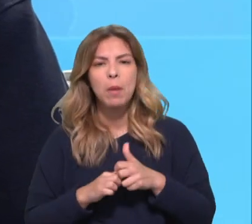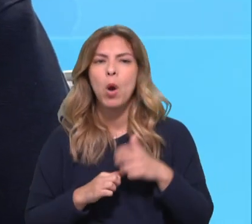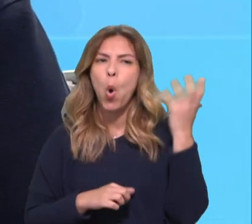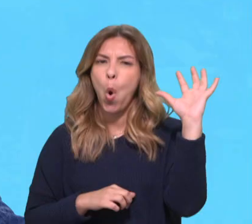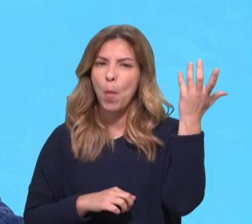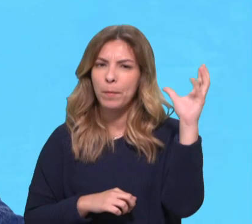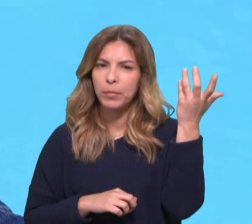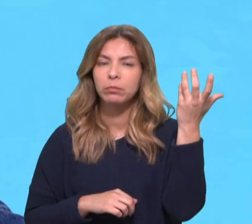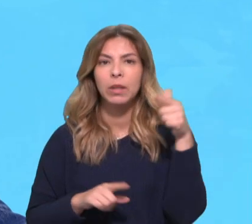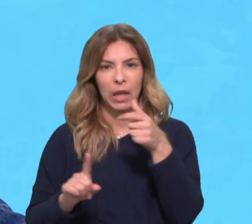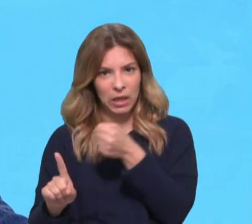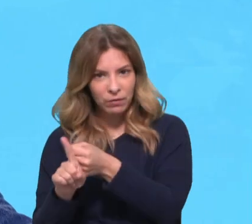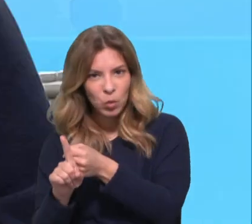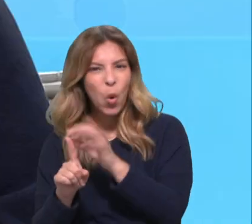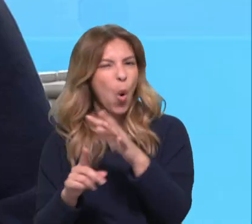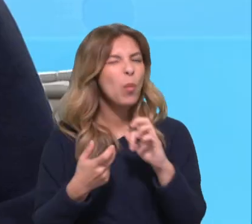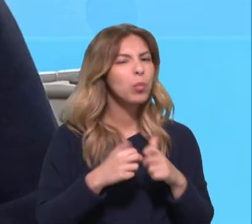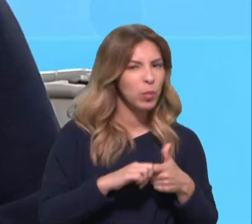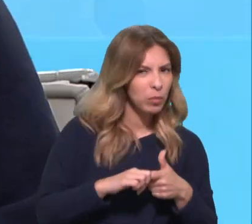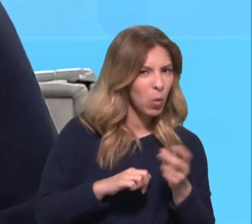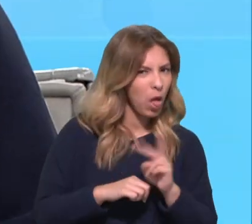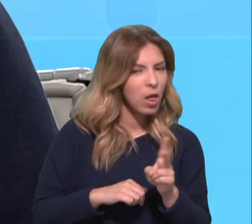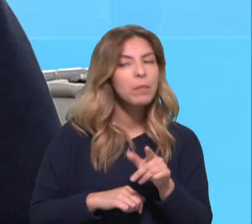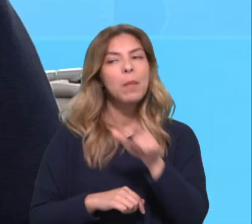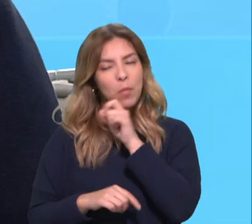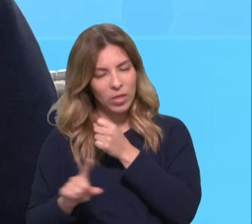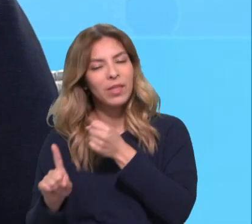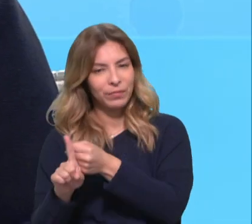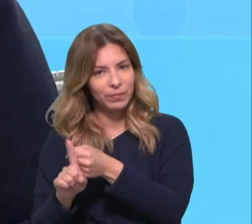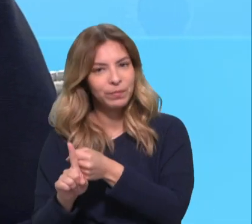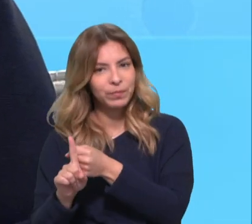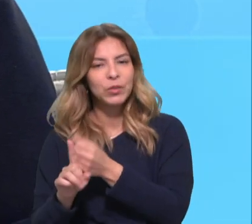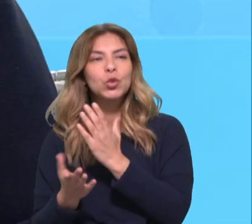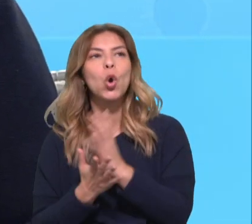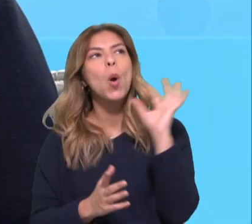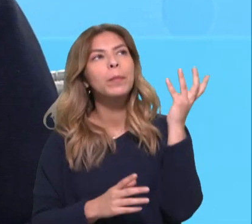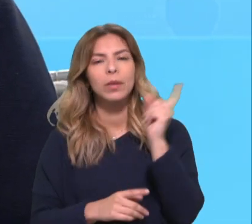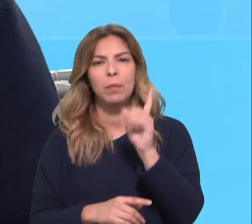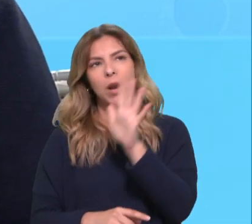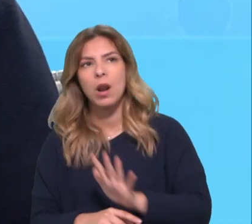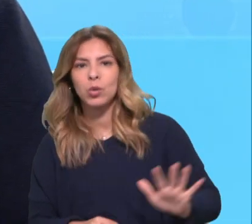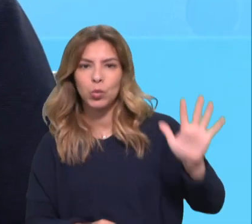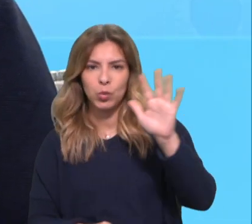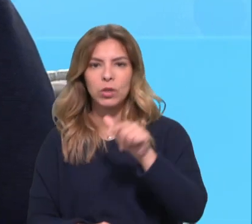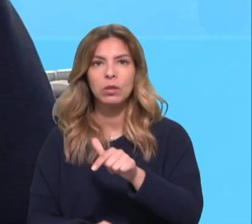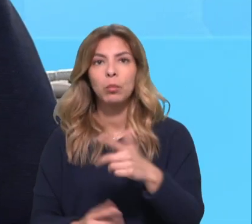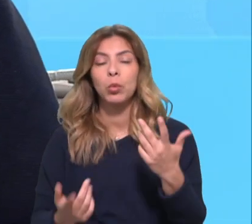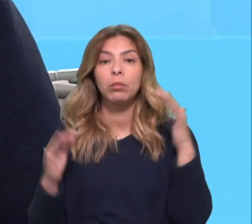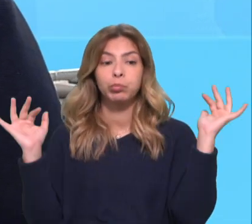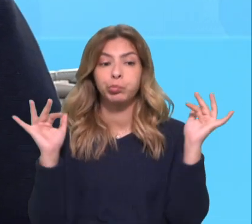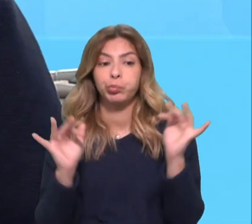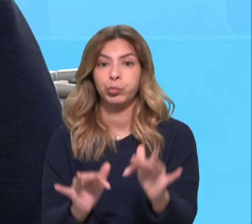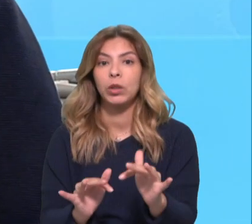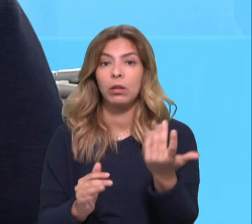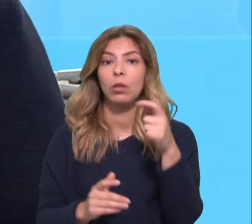ser um desafio ou ficamos pelo problema? Sim, pode ser um desafio. Eu acho que tem que ser um desafio mesmo, porque no fundo, se nós não tivermos turistas,